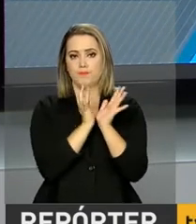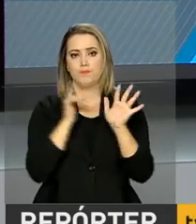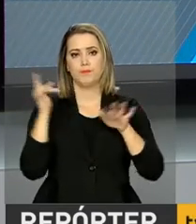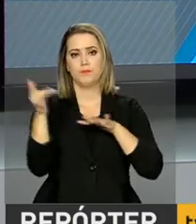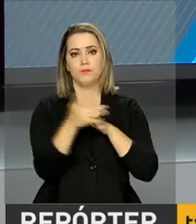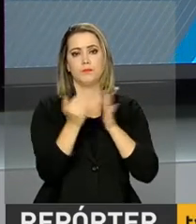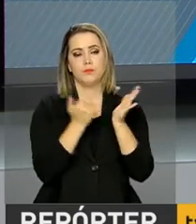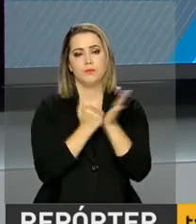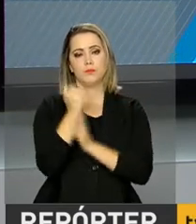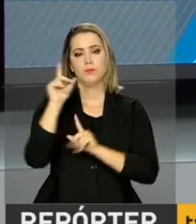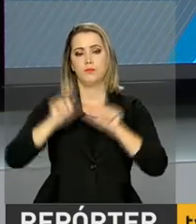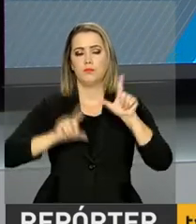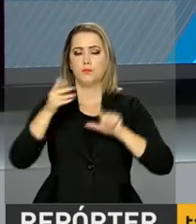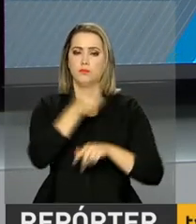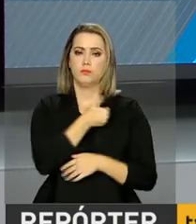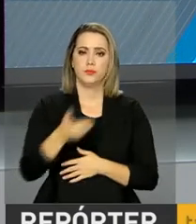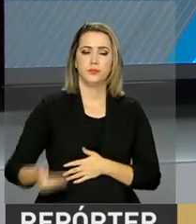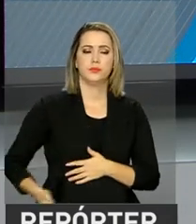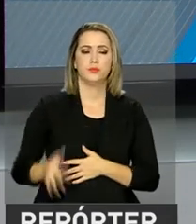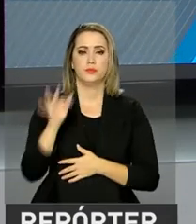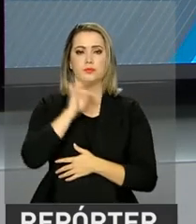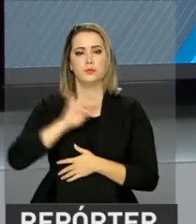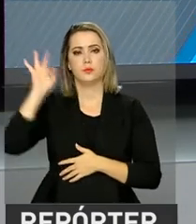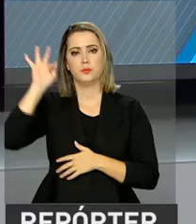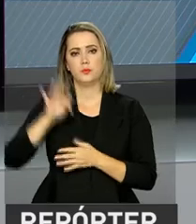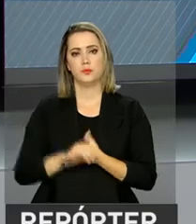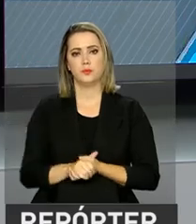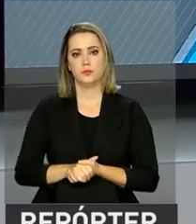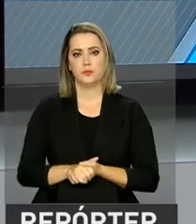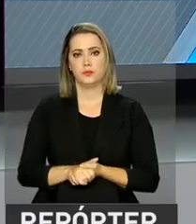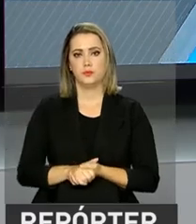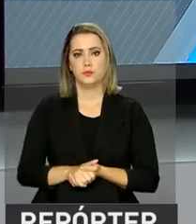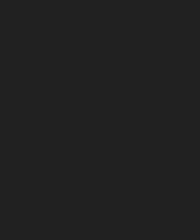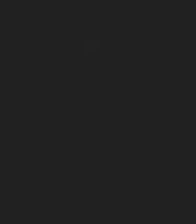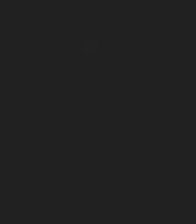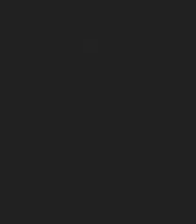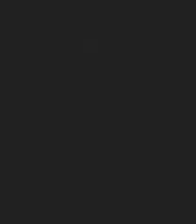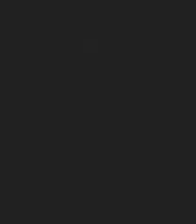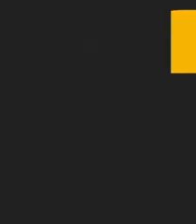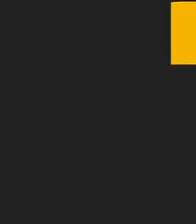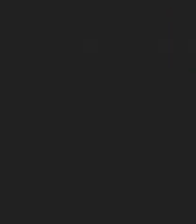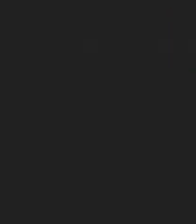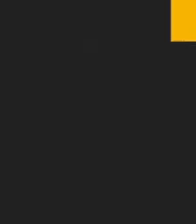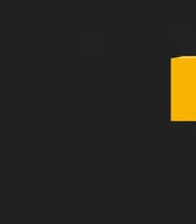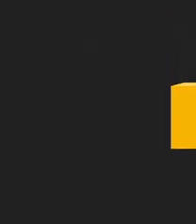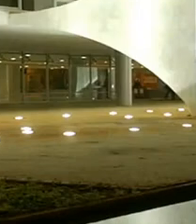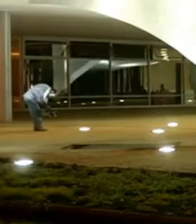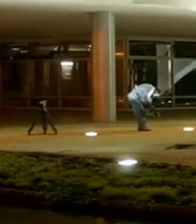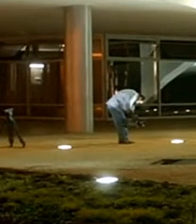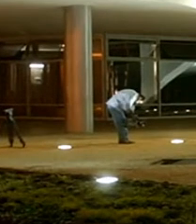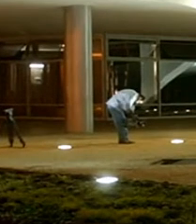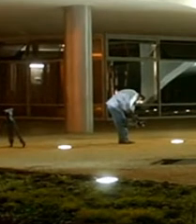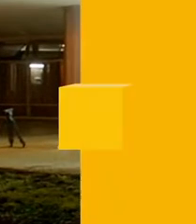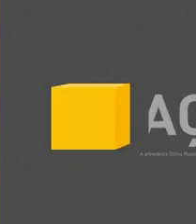redes sociais. Continue com a gente aqui na NBR, a TV do Governo Federal.